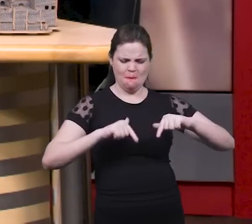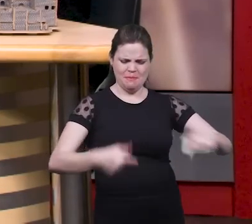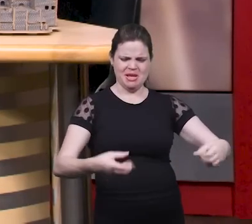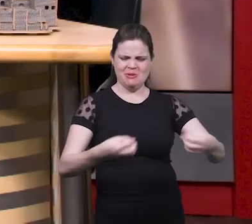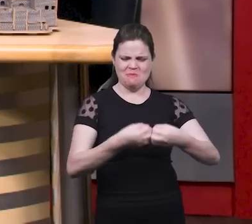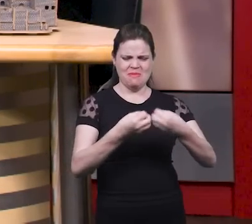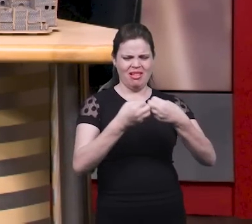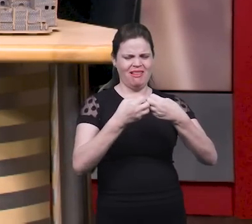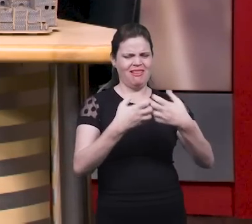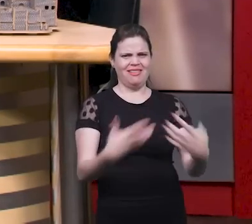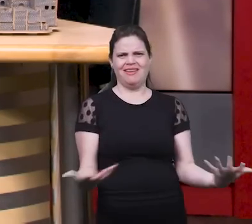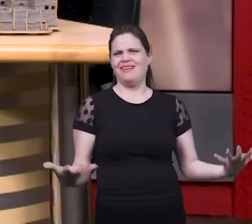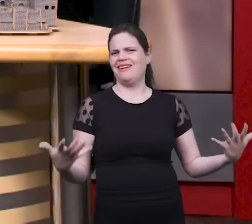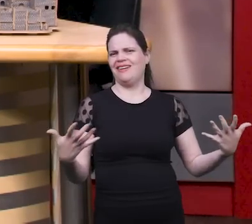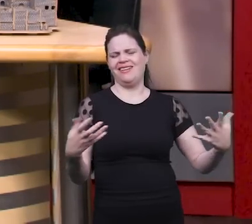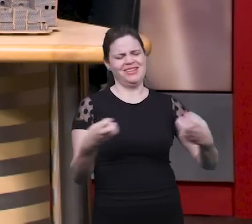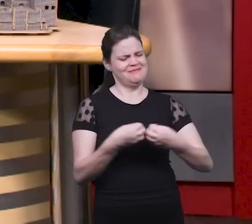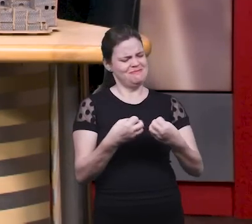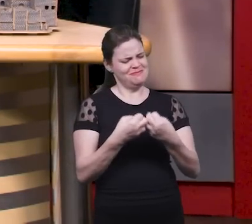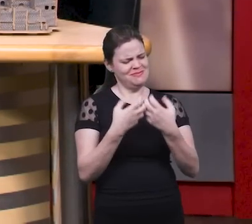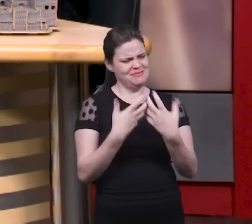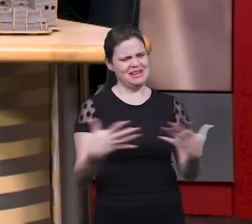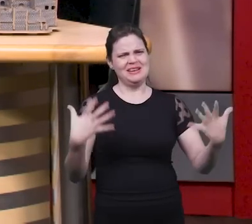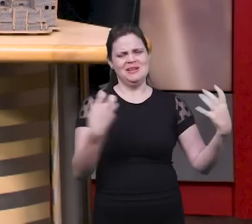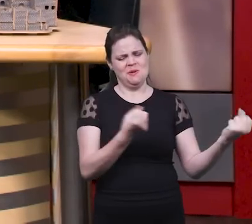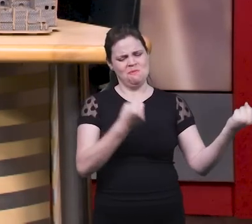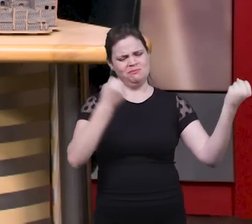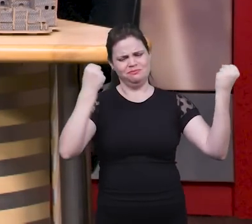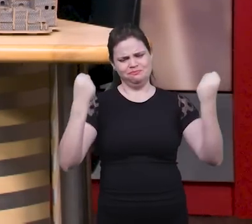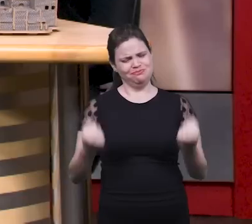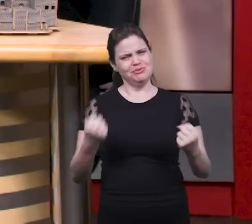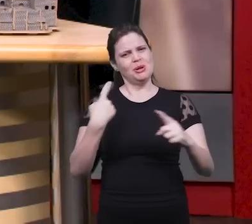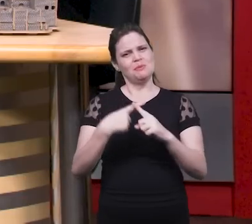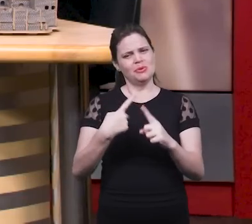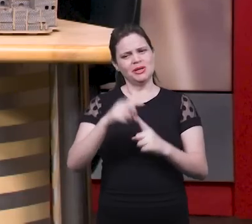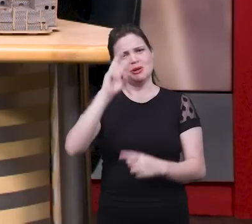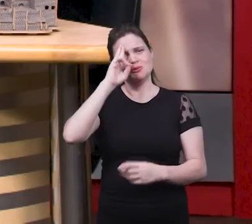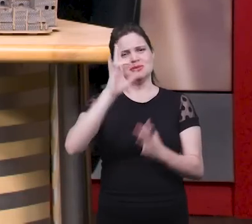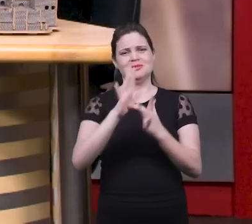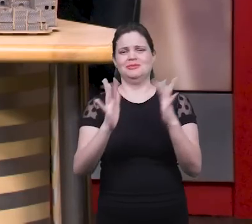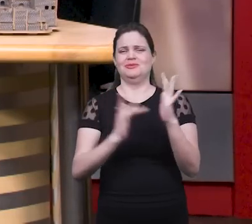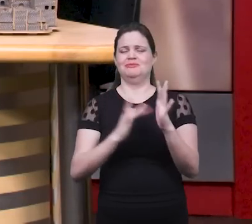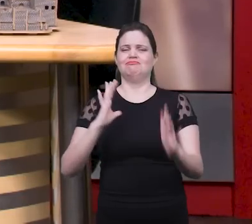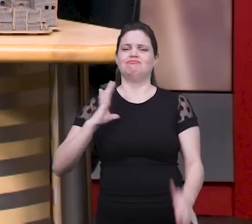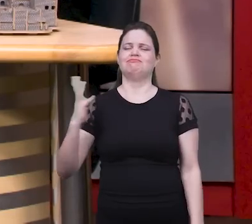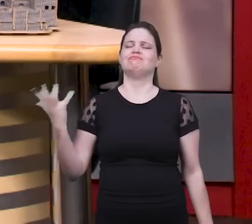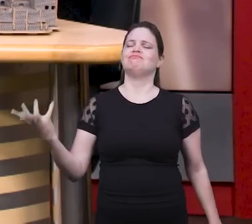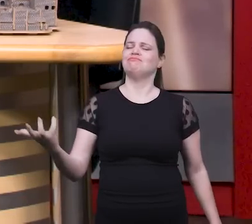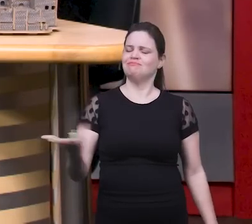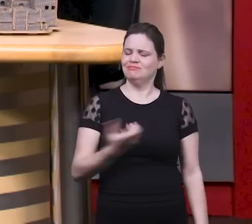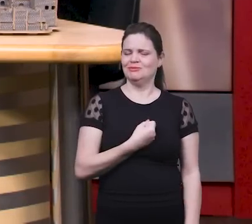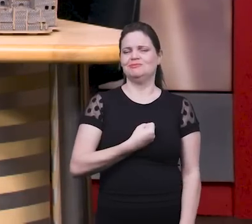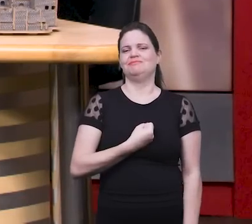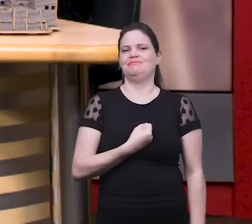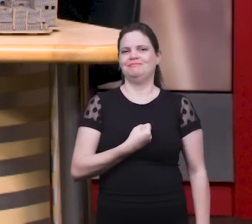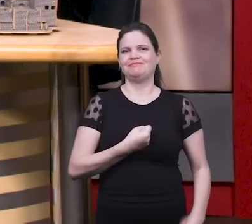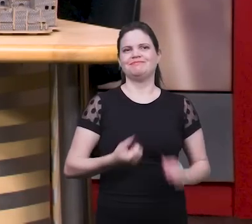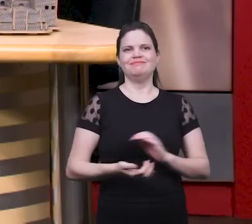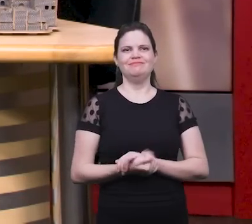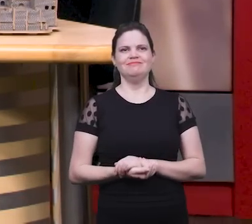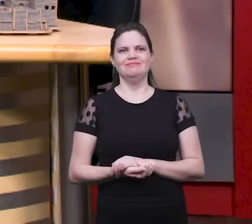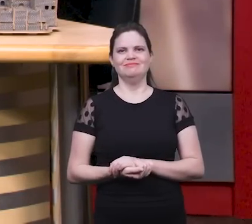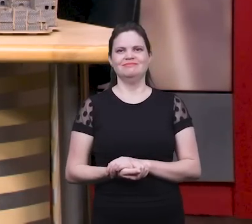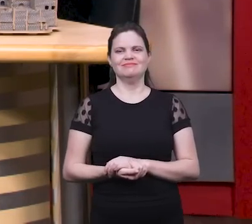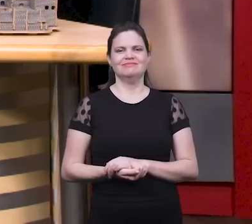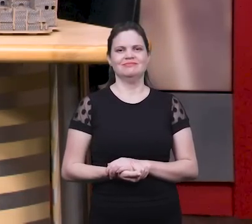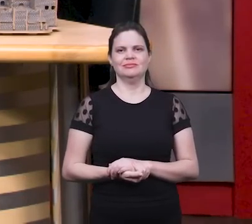fonte, né, a jorrar, que agora é o próprio Salvador, é o próprio Senhor. O homem depende, não